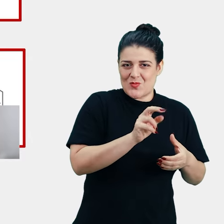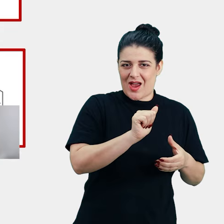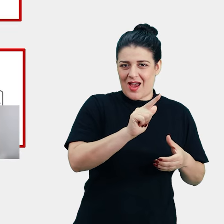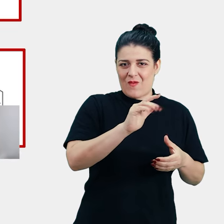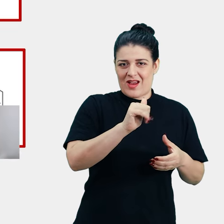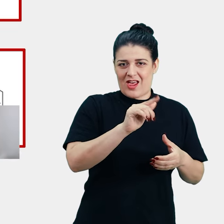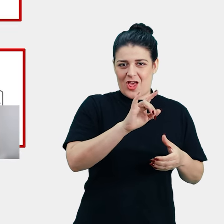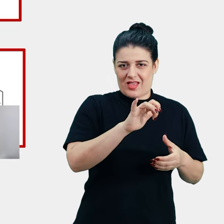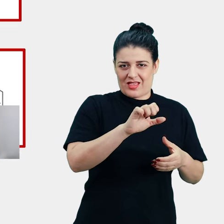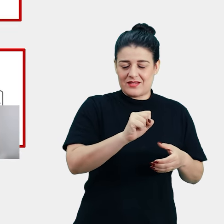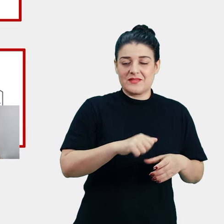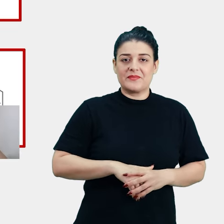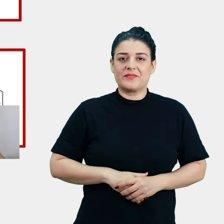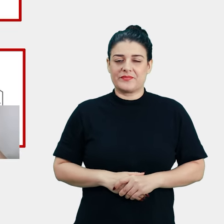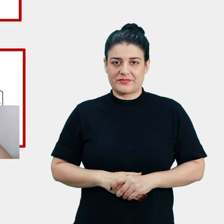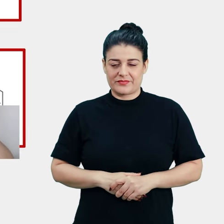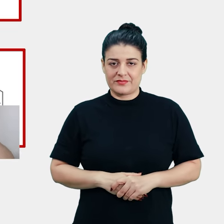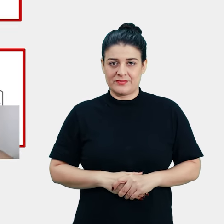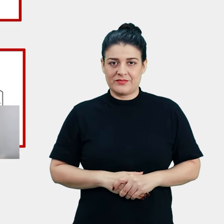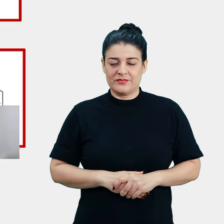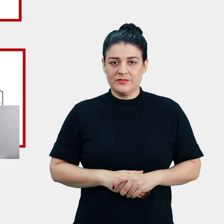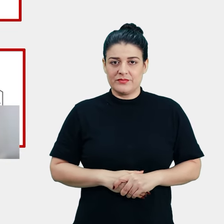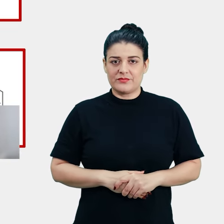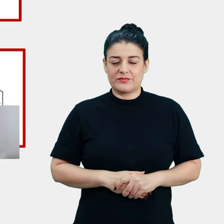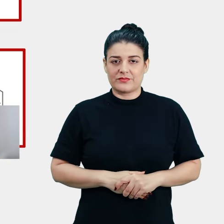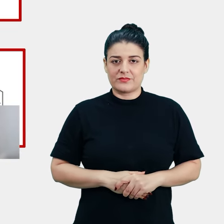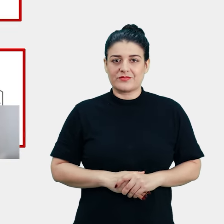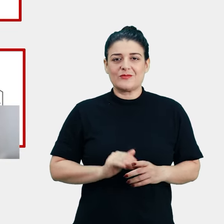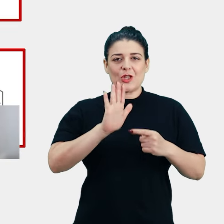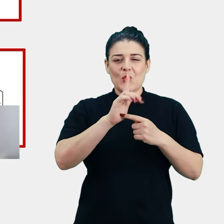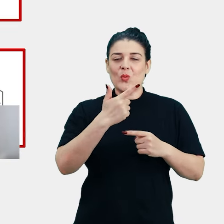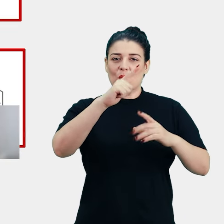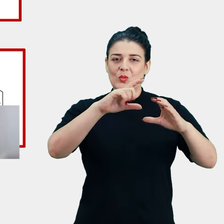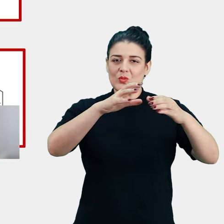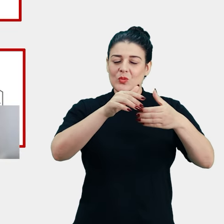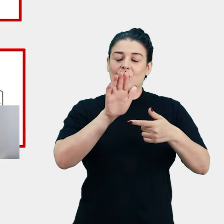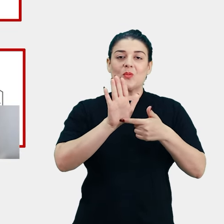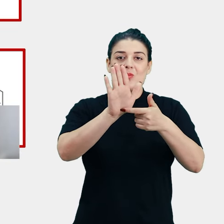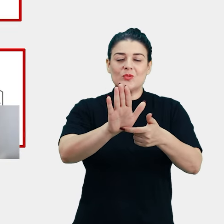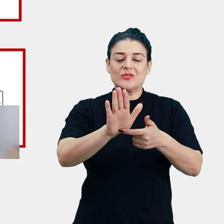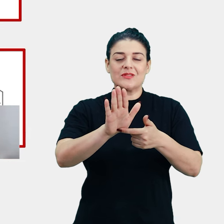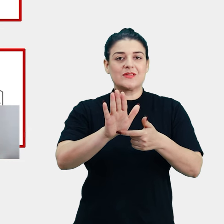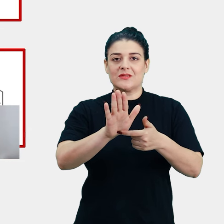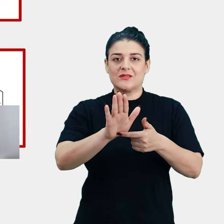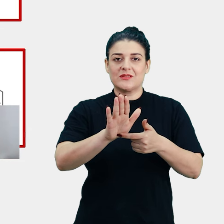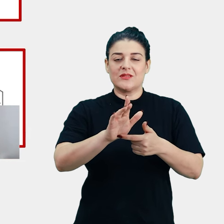tetrahidroprotoberberínicos, tá? É, aqui é para mostrar para vocês que